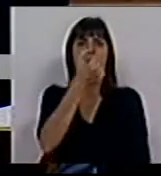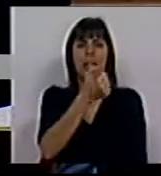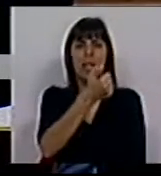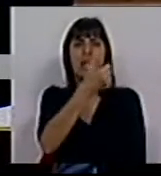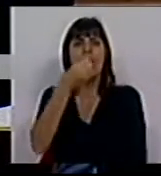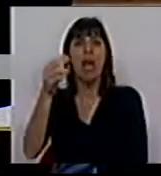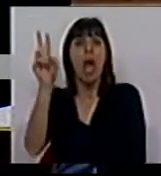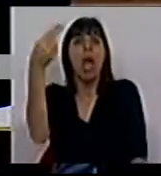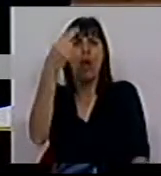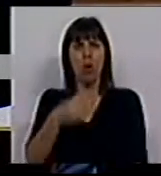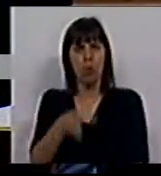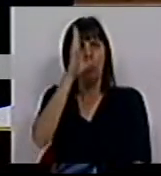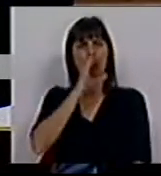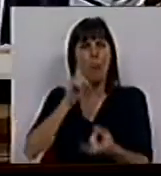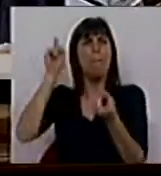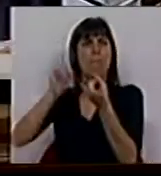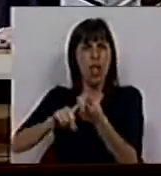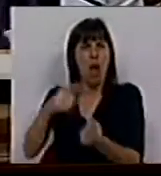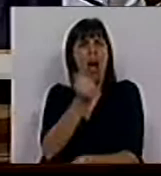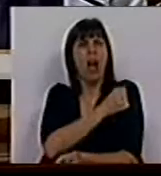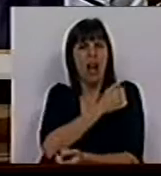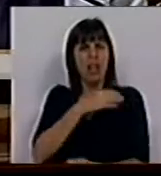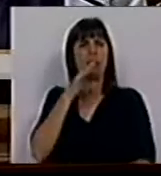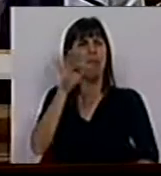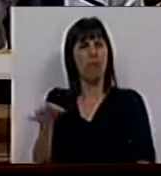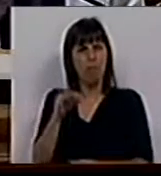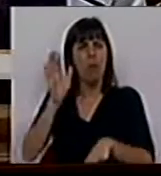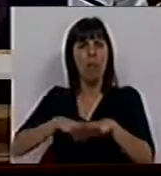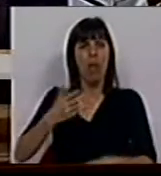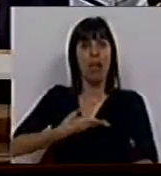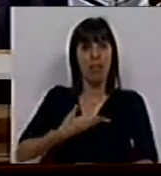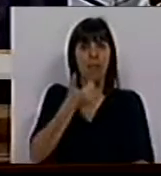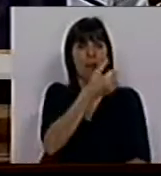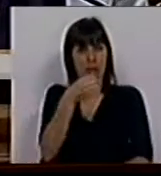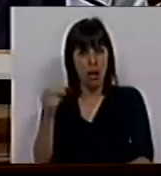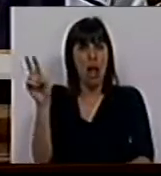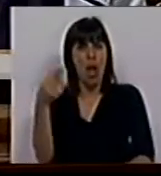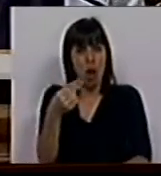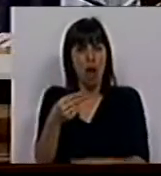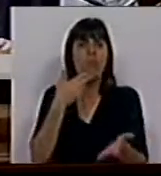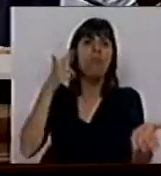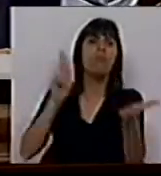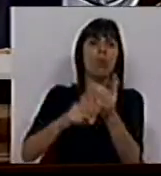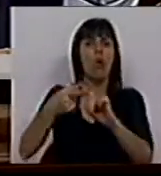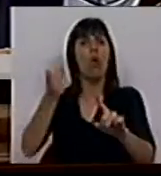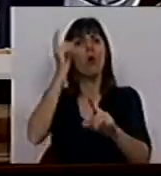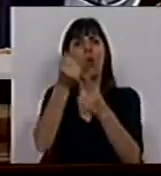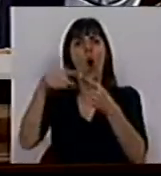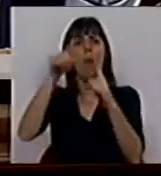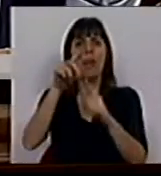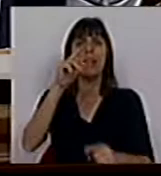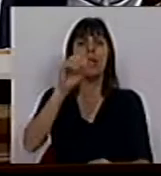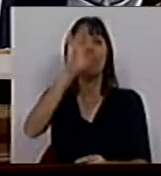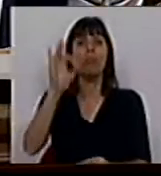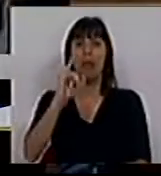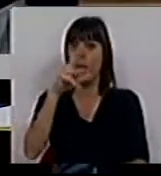500 euros? Um Estado que penhora uma casa de família por uma dívida de 500 euros. É ou não é verdade que houve um aumento de 30%